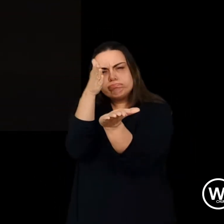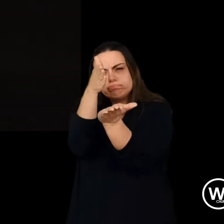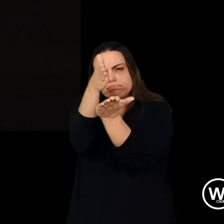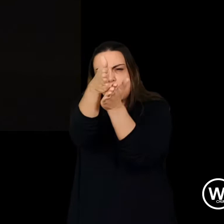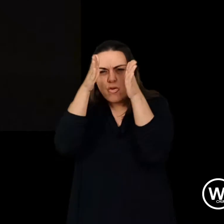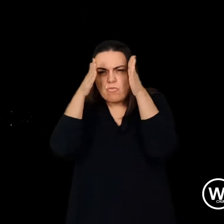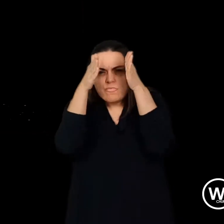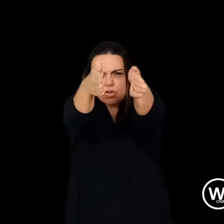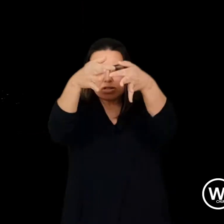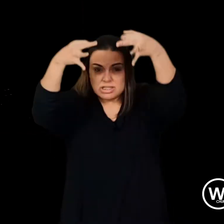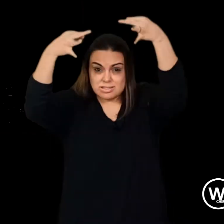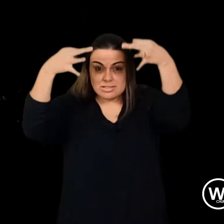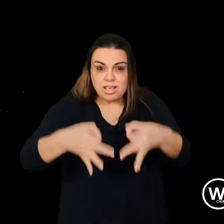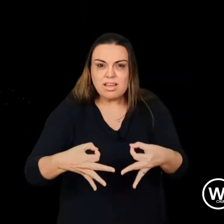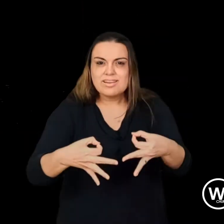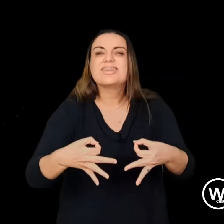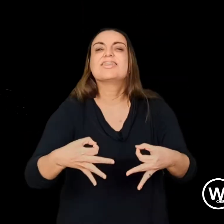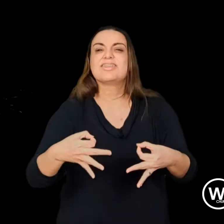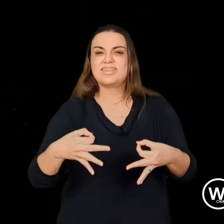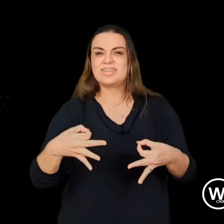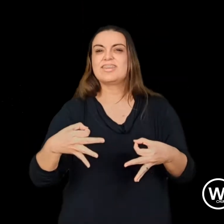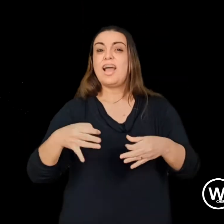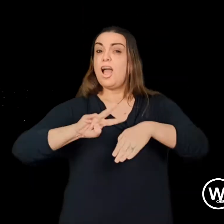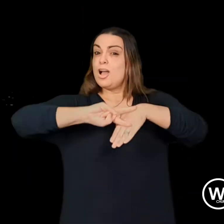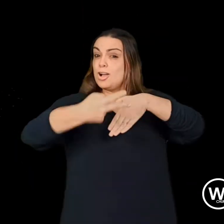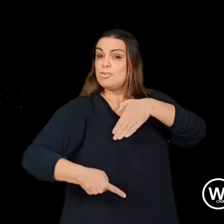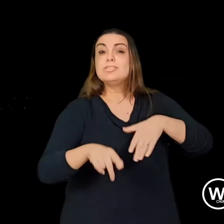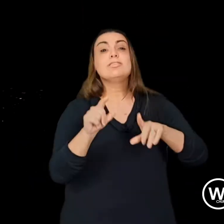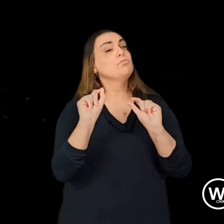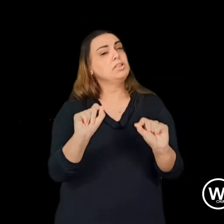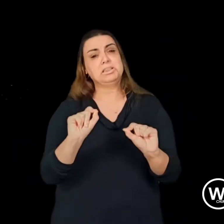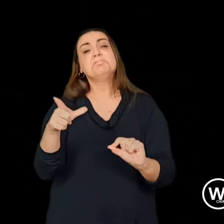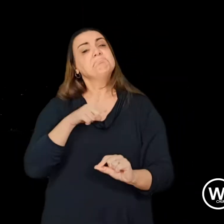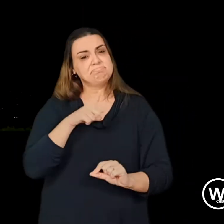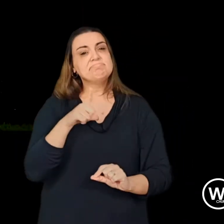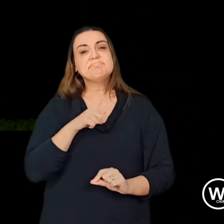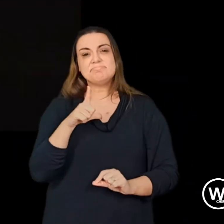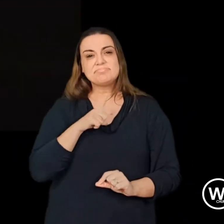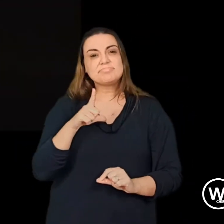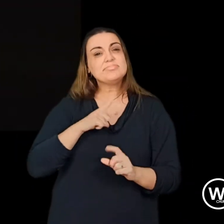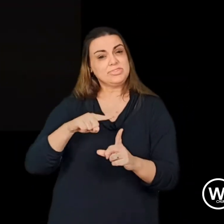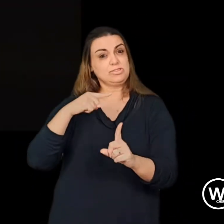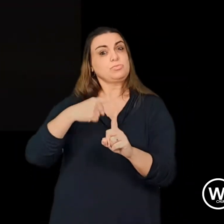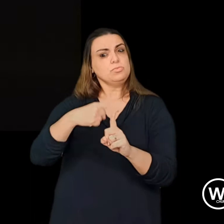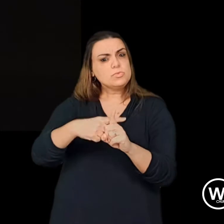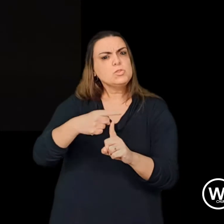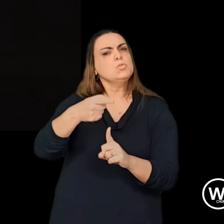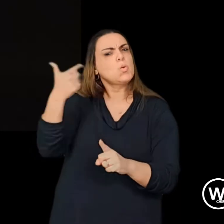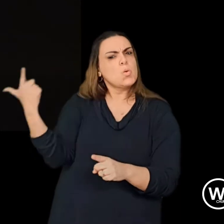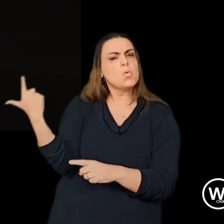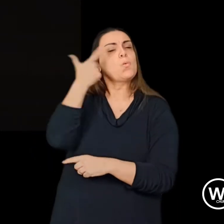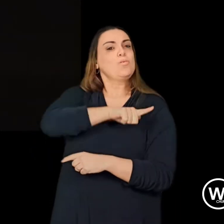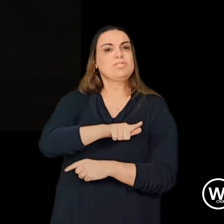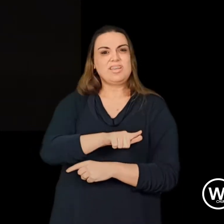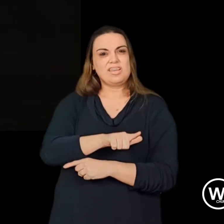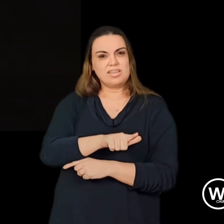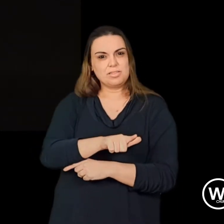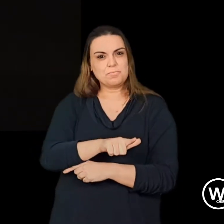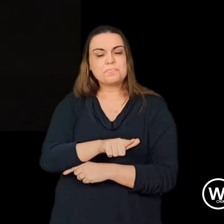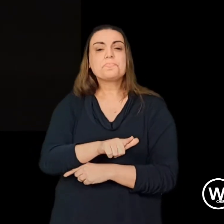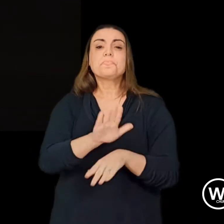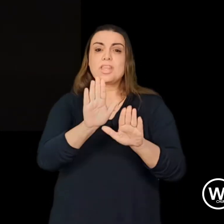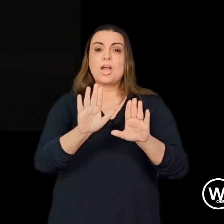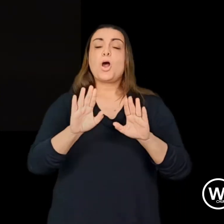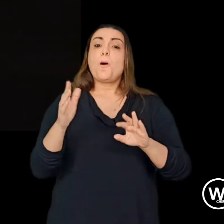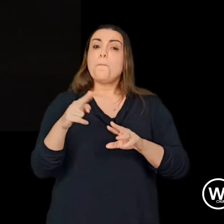entende como correto. E os resultados naturalmente são esperados, mas cedo ou mais tarde o resultado vai chegar. Por isso que